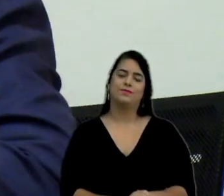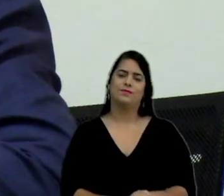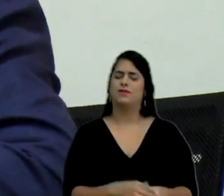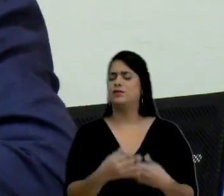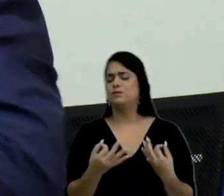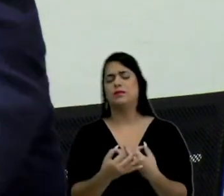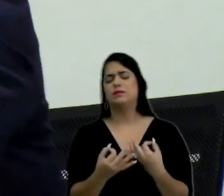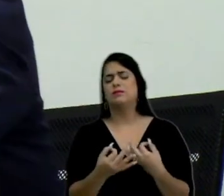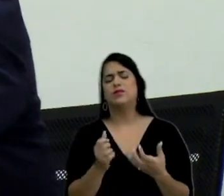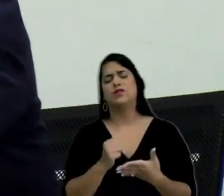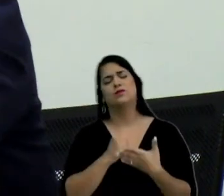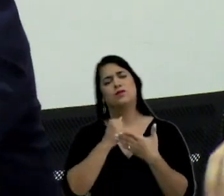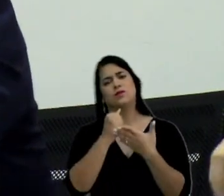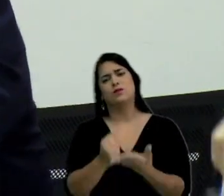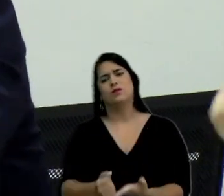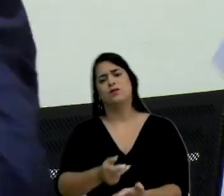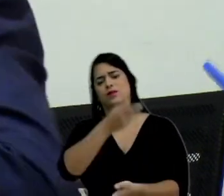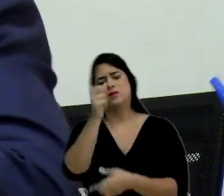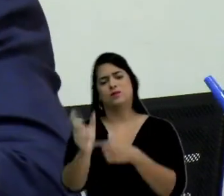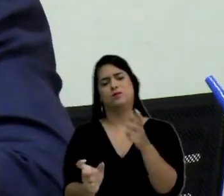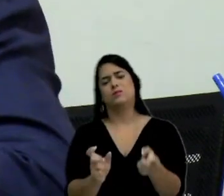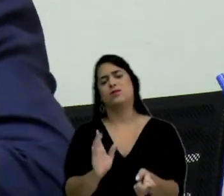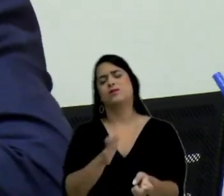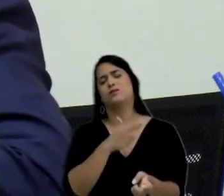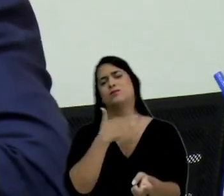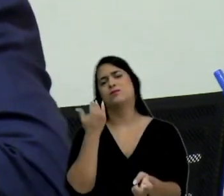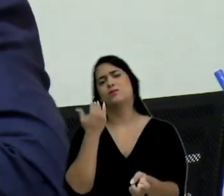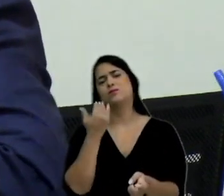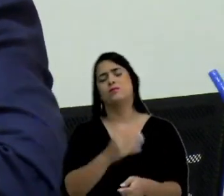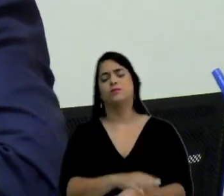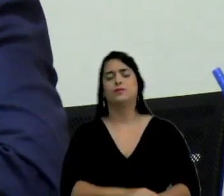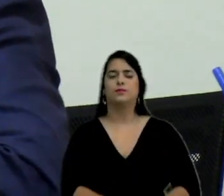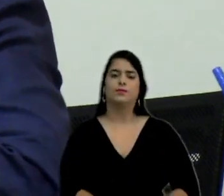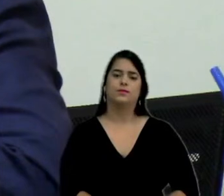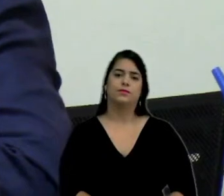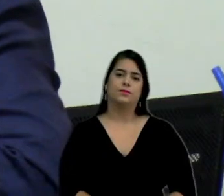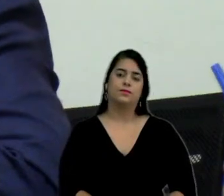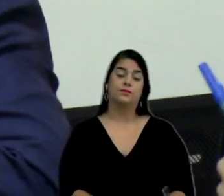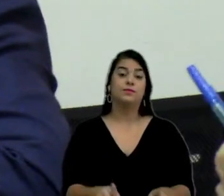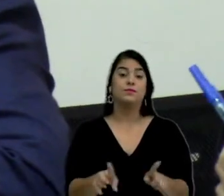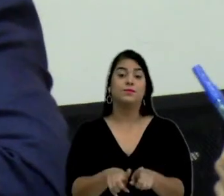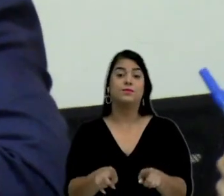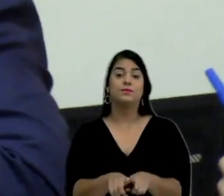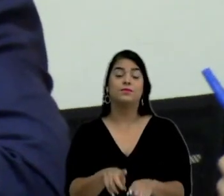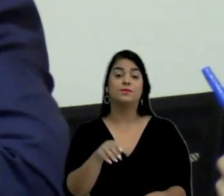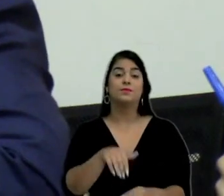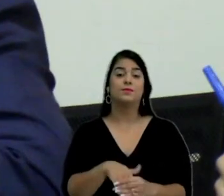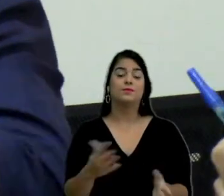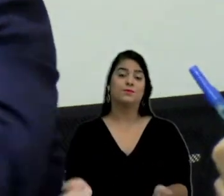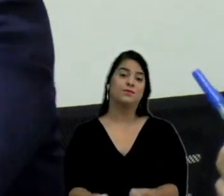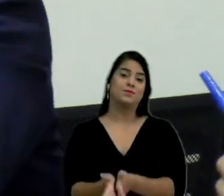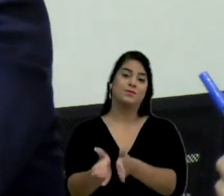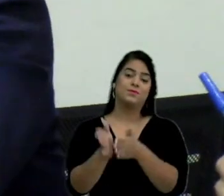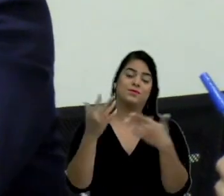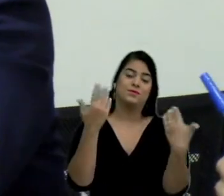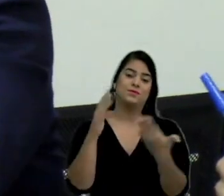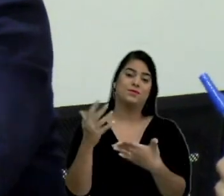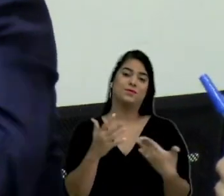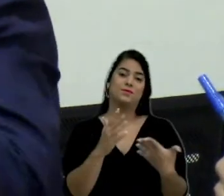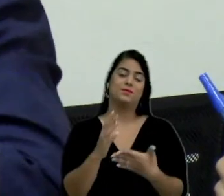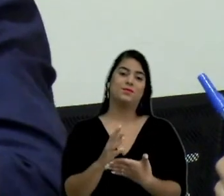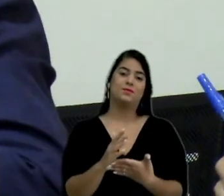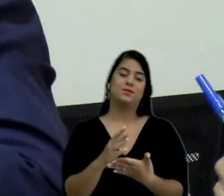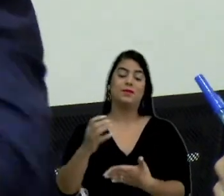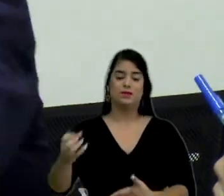benefício aqueles que já se foram quero também dar um voto de aplauso ao